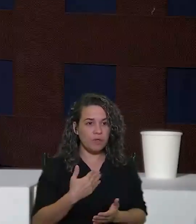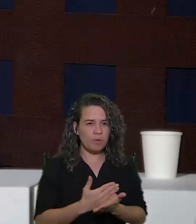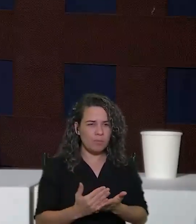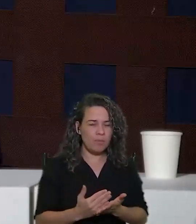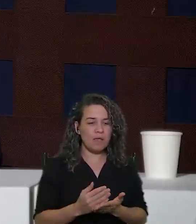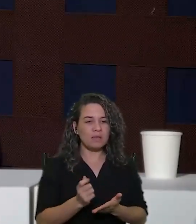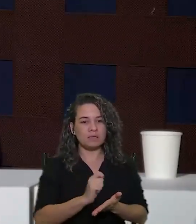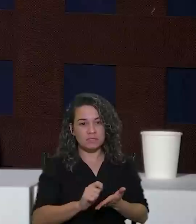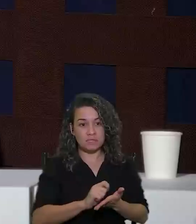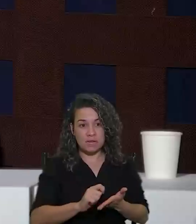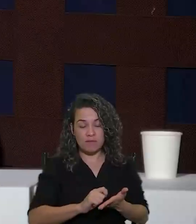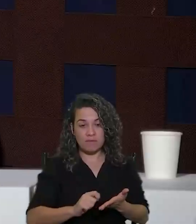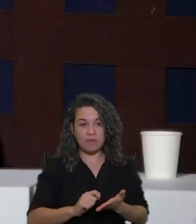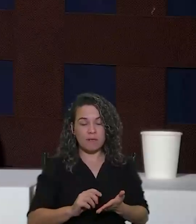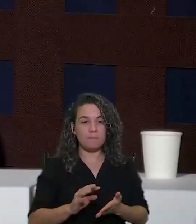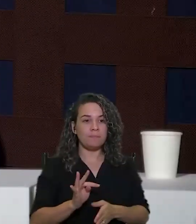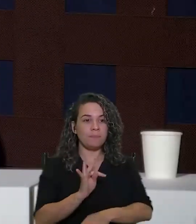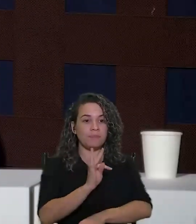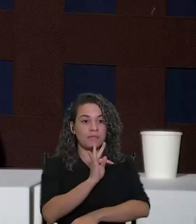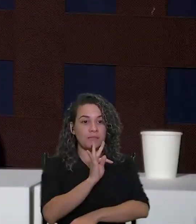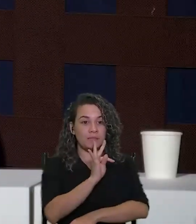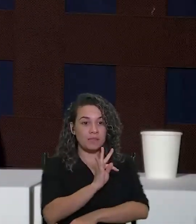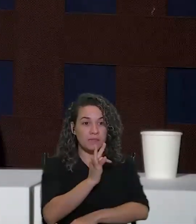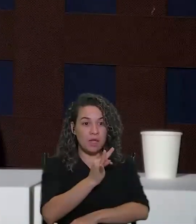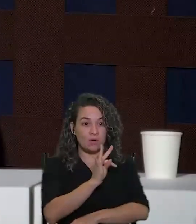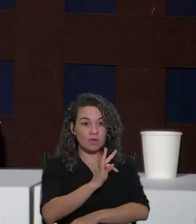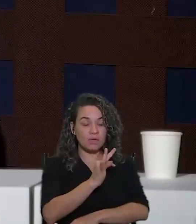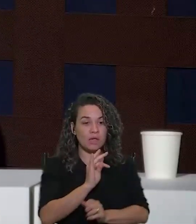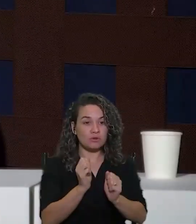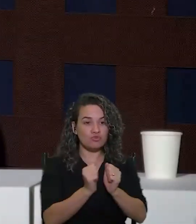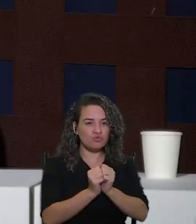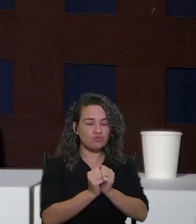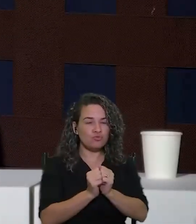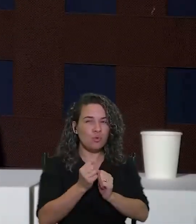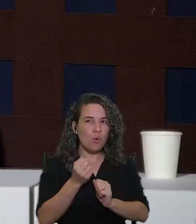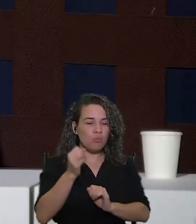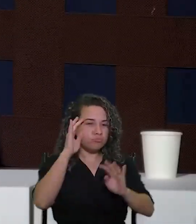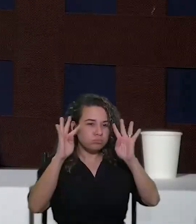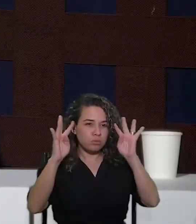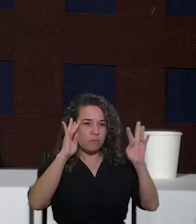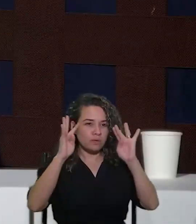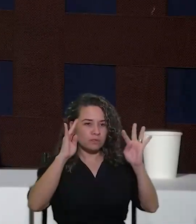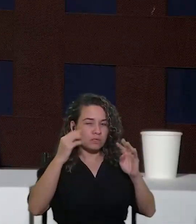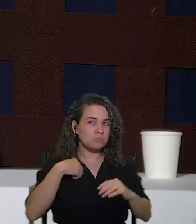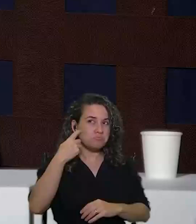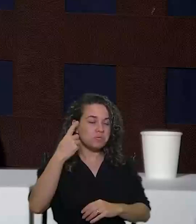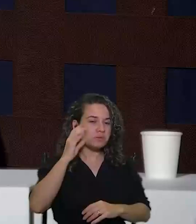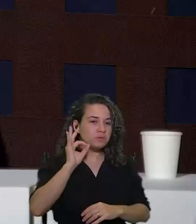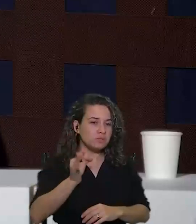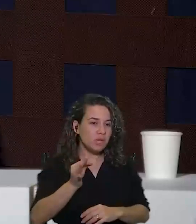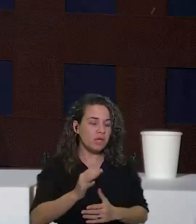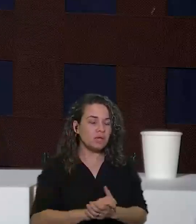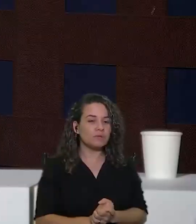junto com ficção estava dando certo, né? Então eu continuei fazendo isso, fiz isso com o Avesso da Pele, né? Eu estava